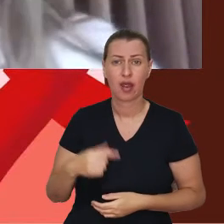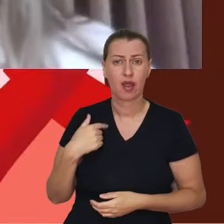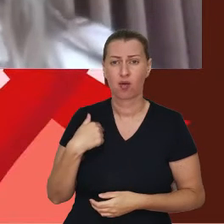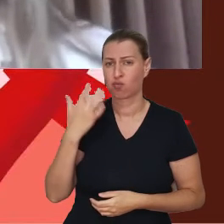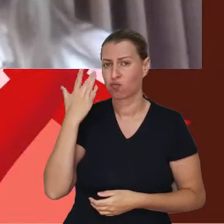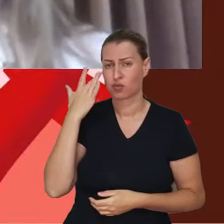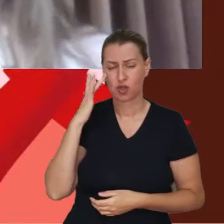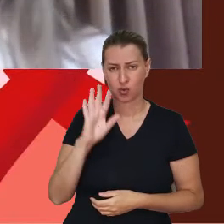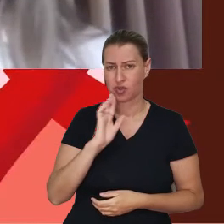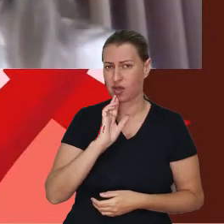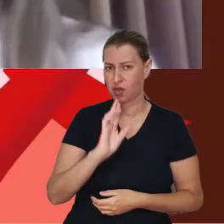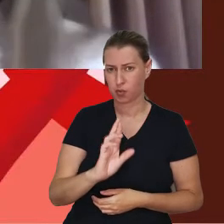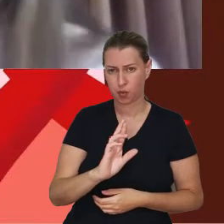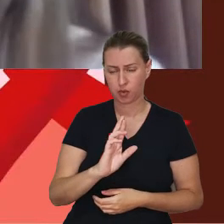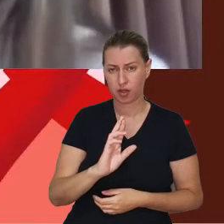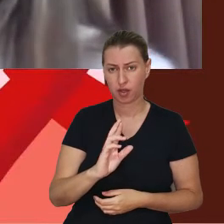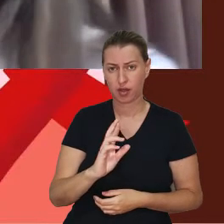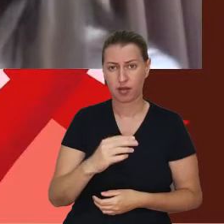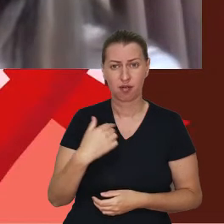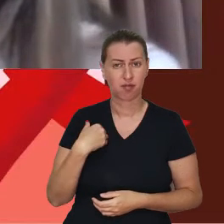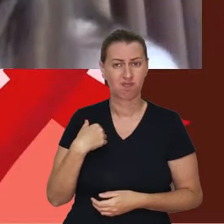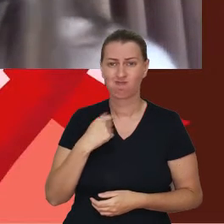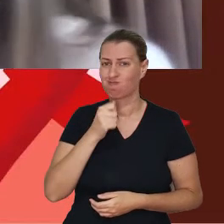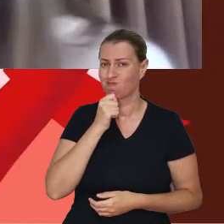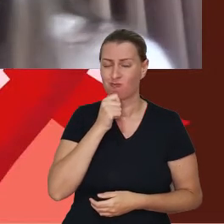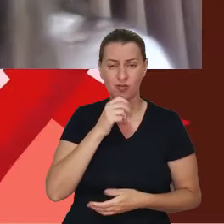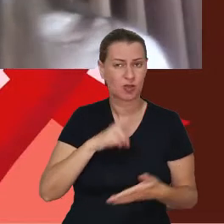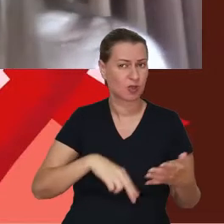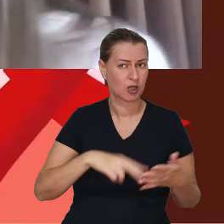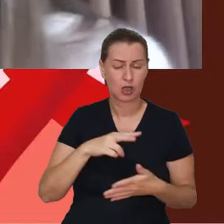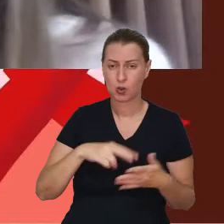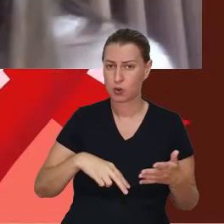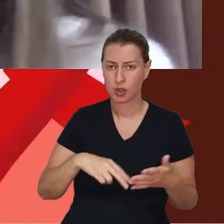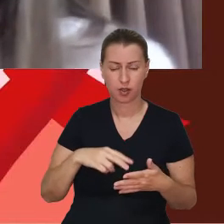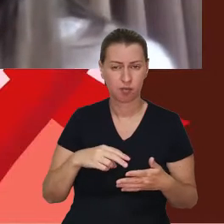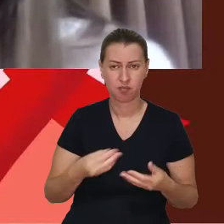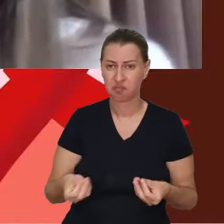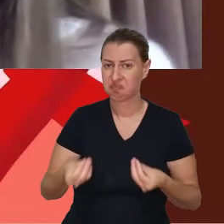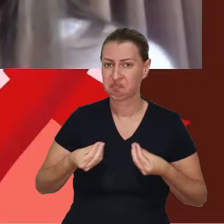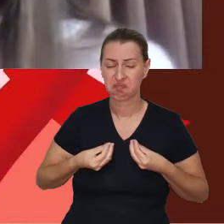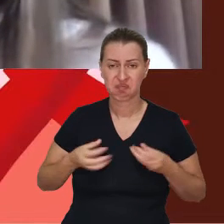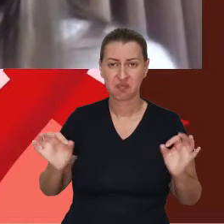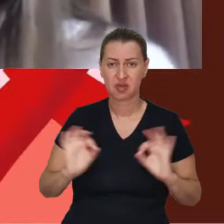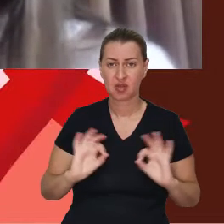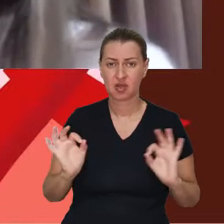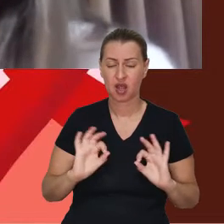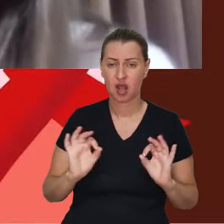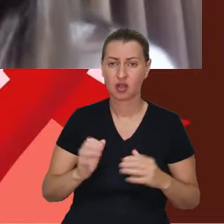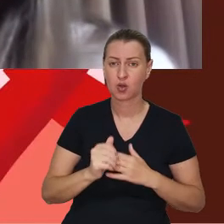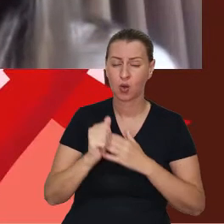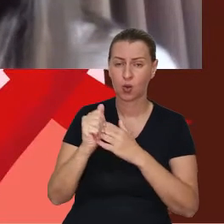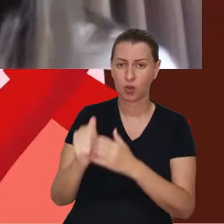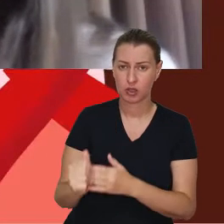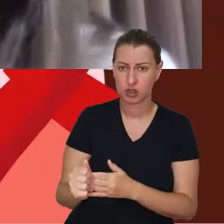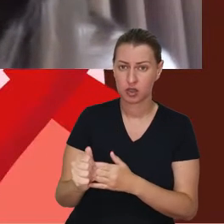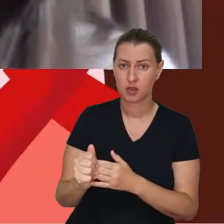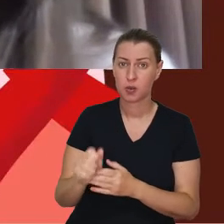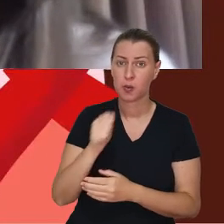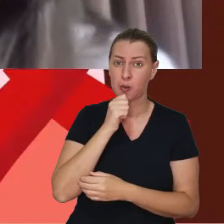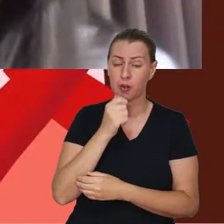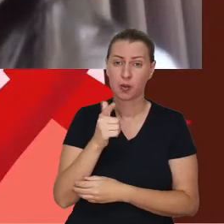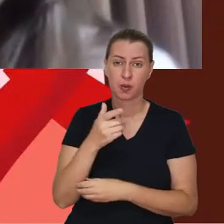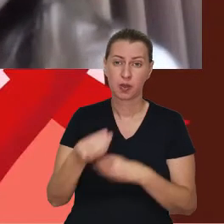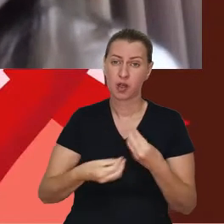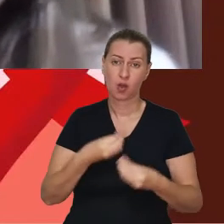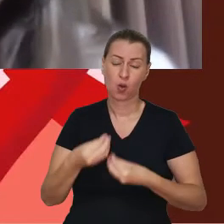vou saber falar sobre. Não me interei sobre o assunto, a gente não recebeu nenhuma orientação e não temos